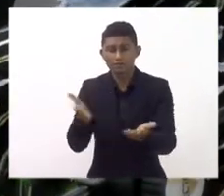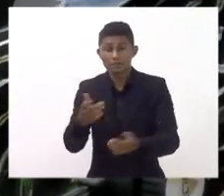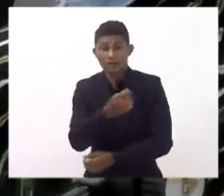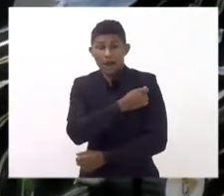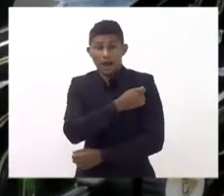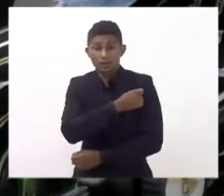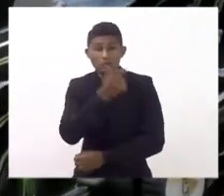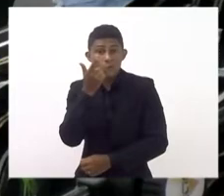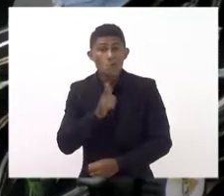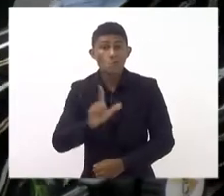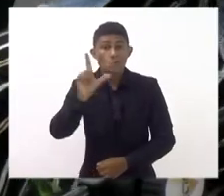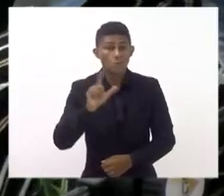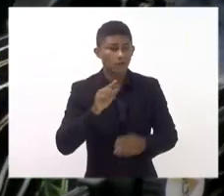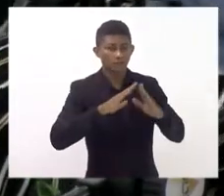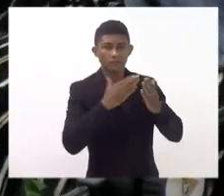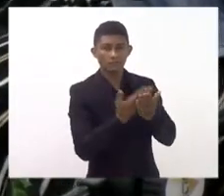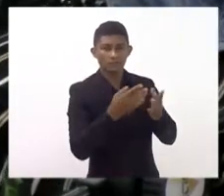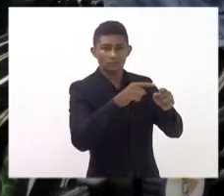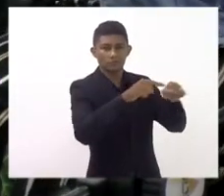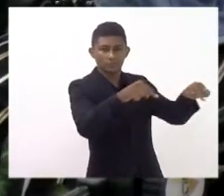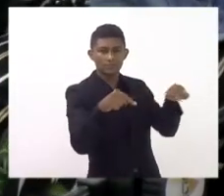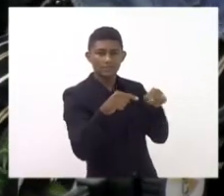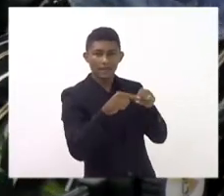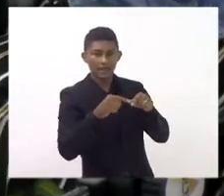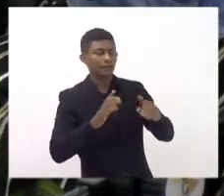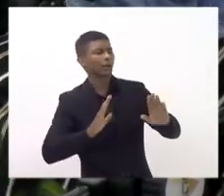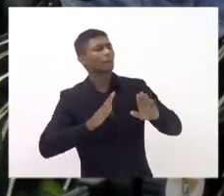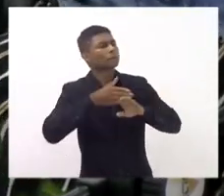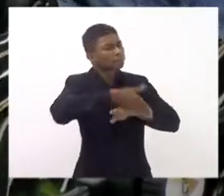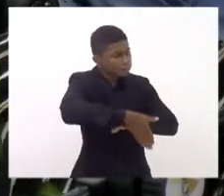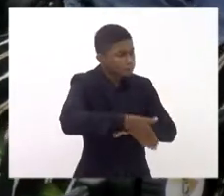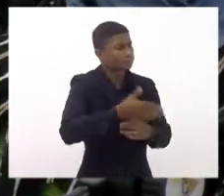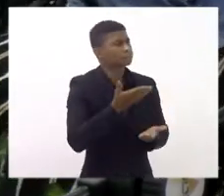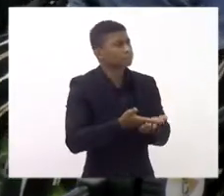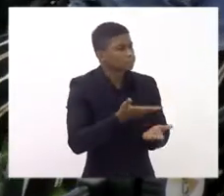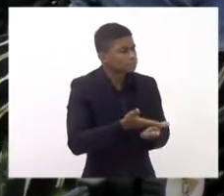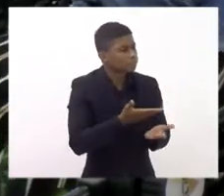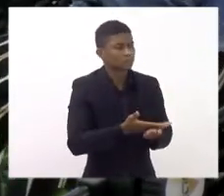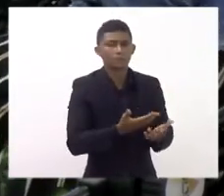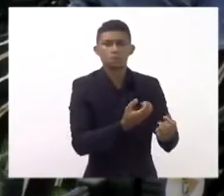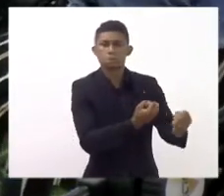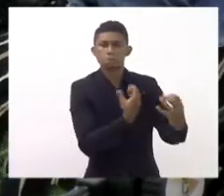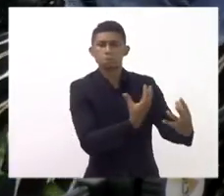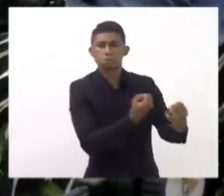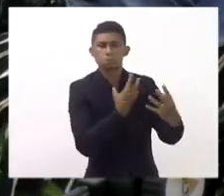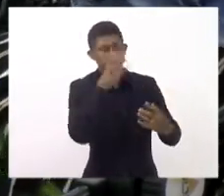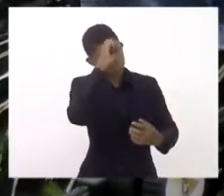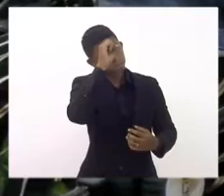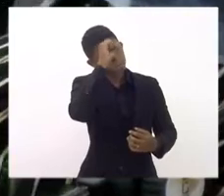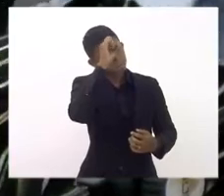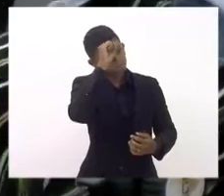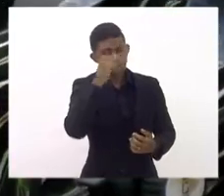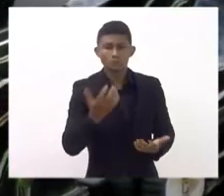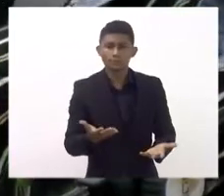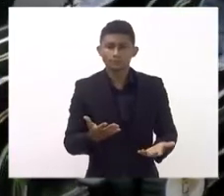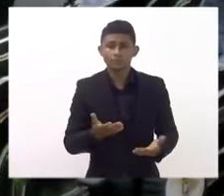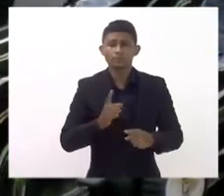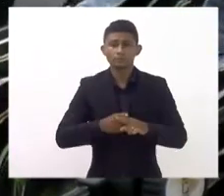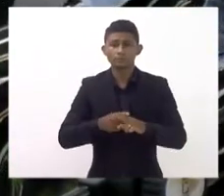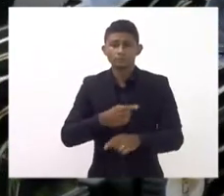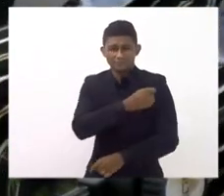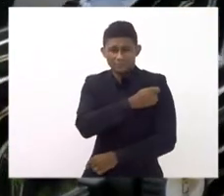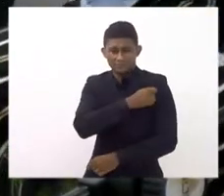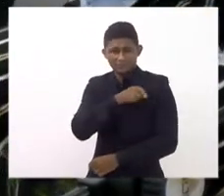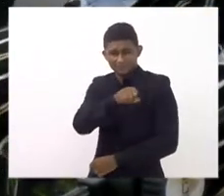em sala de aula preocupado tão somente com a sua educação e com seu estudo. Ele não estar preocupado